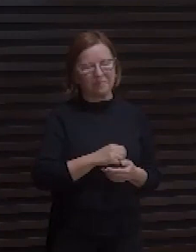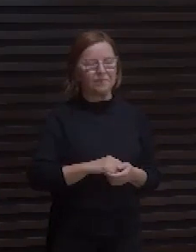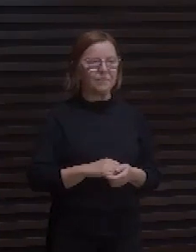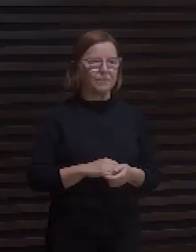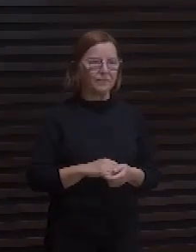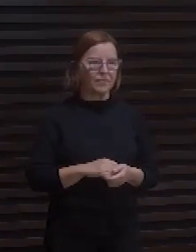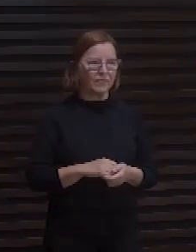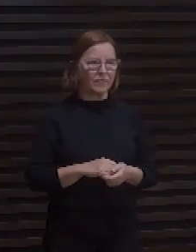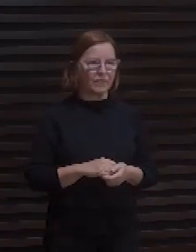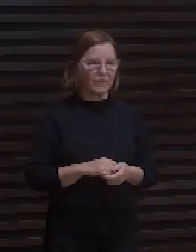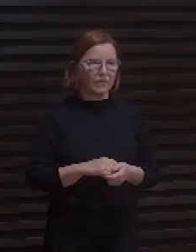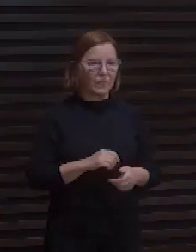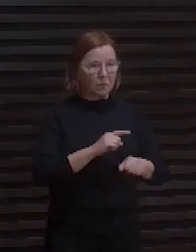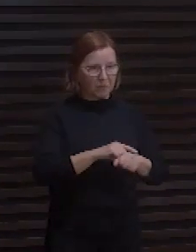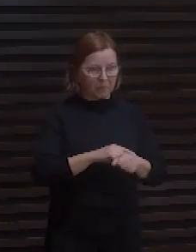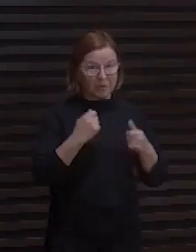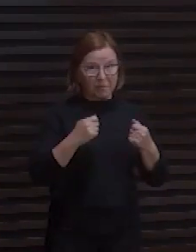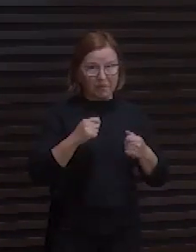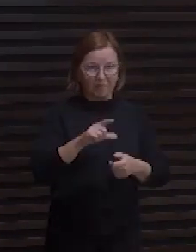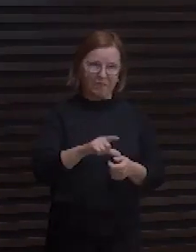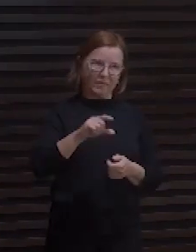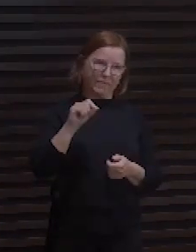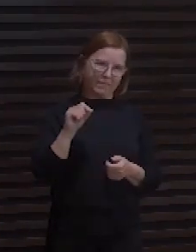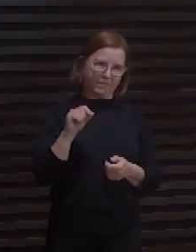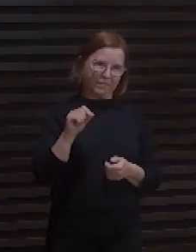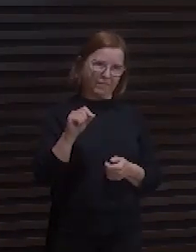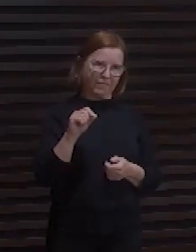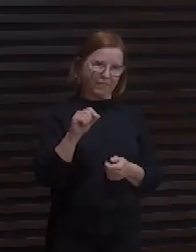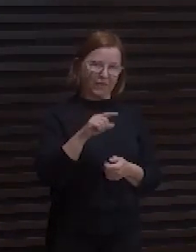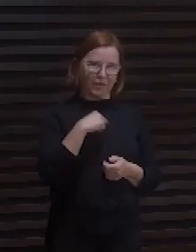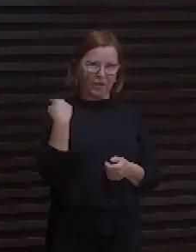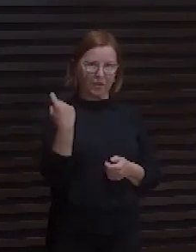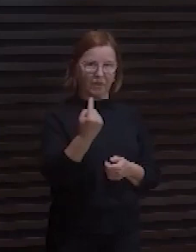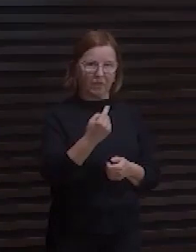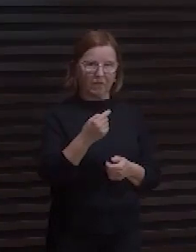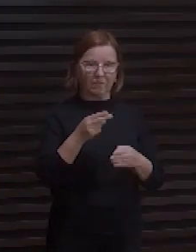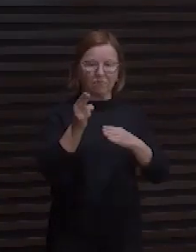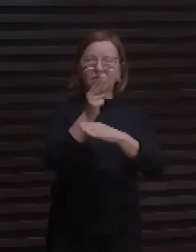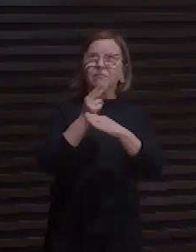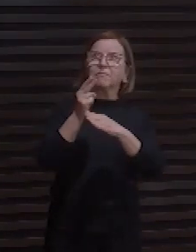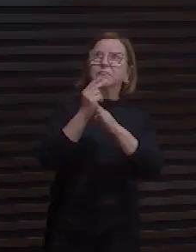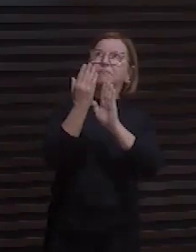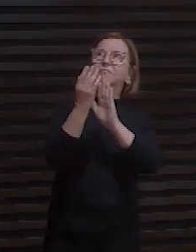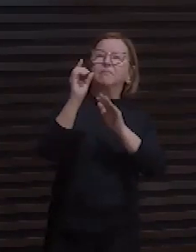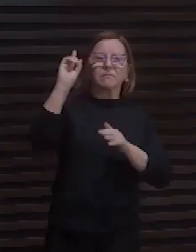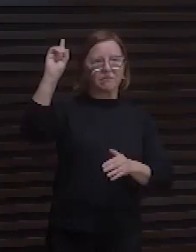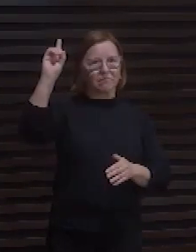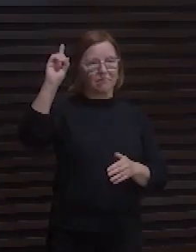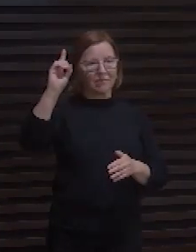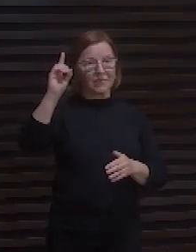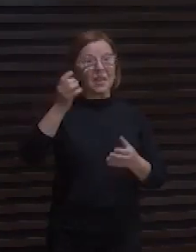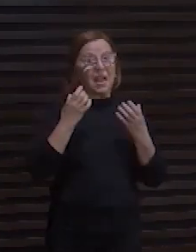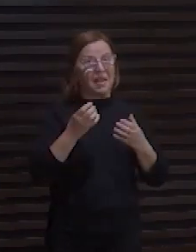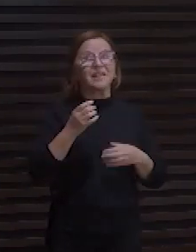nós precisamos tomar decisões, nós vamos diante do Senhor e queremos que Ele fale